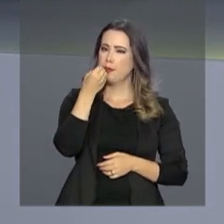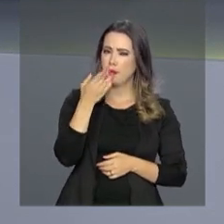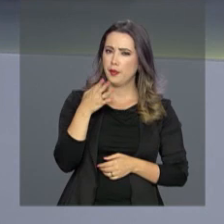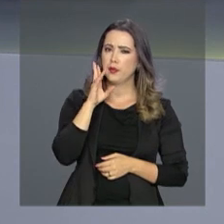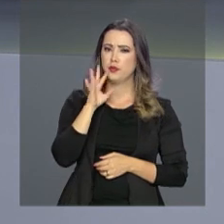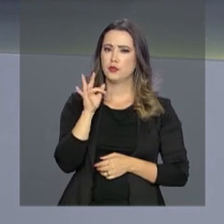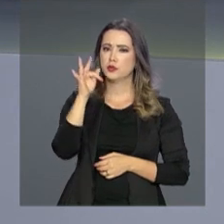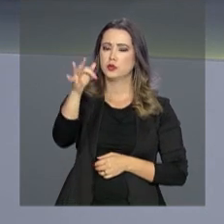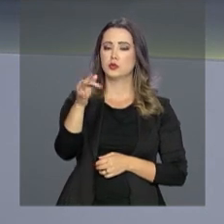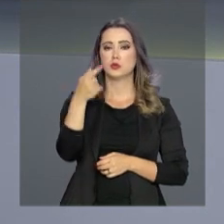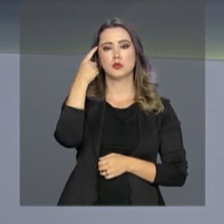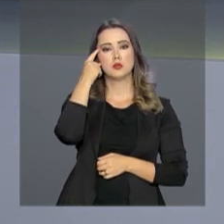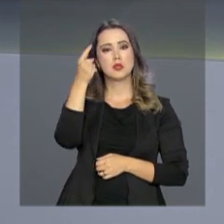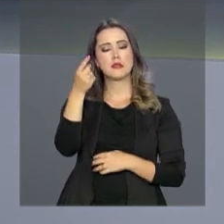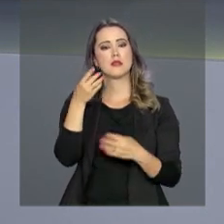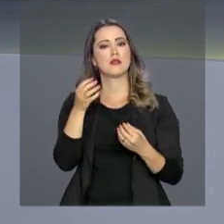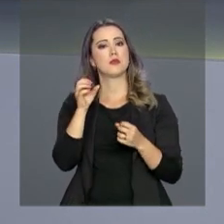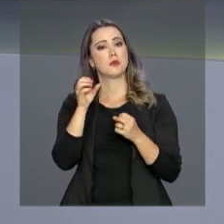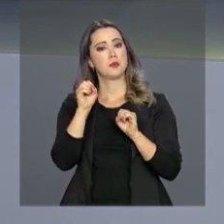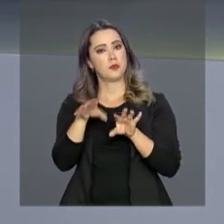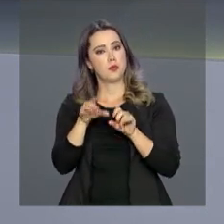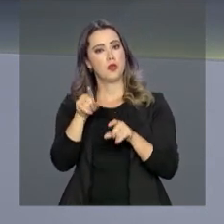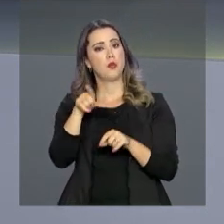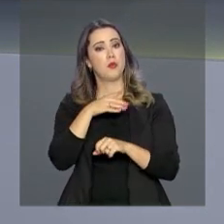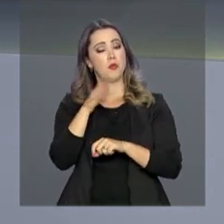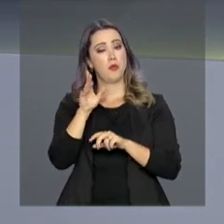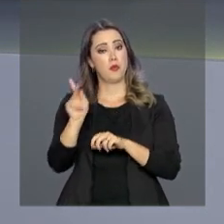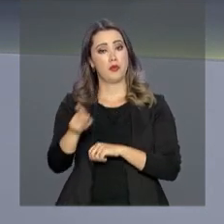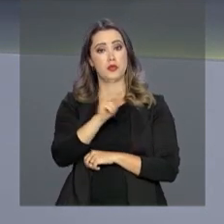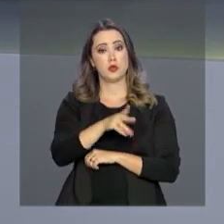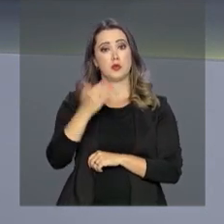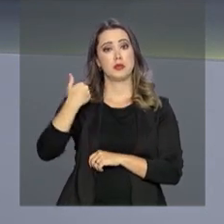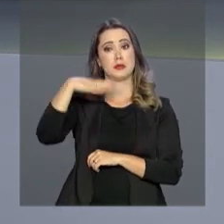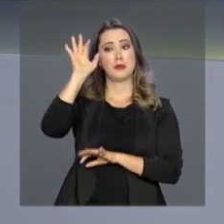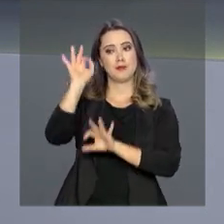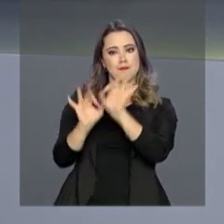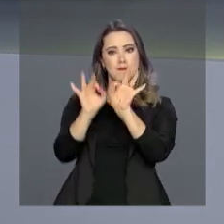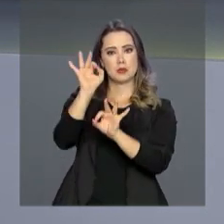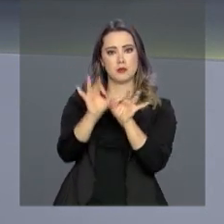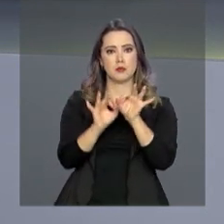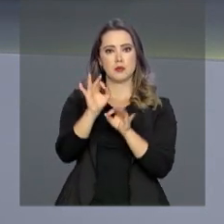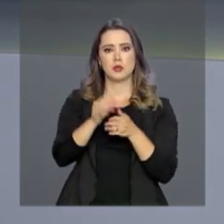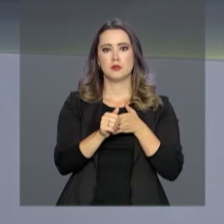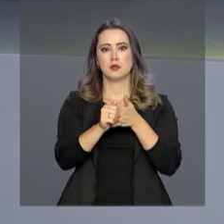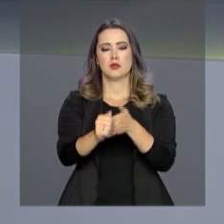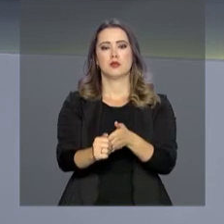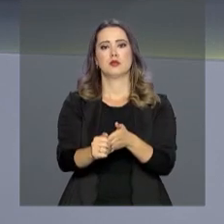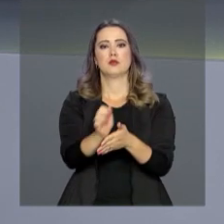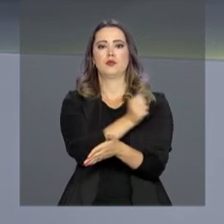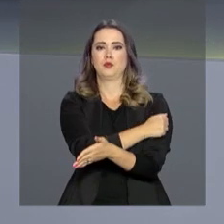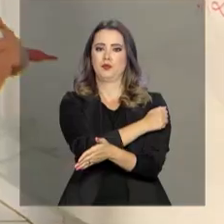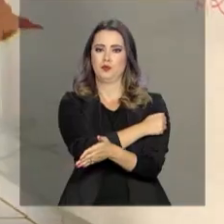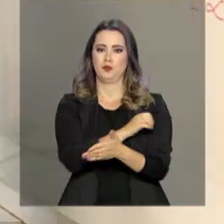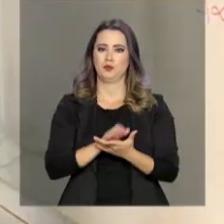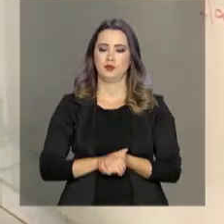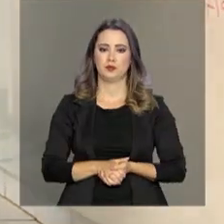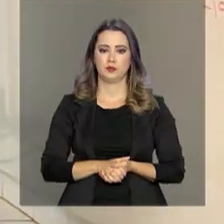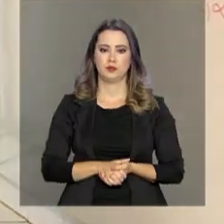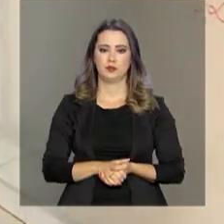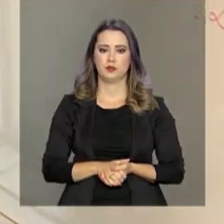para o futuro da educação no país com profissionais mais preparados para guiar os alunos em sala de aula